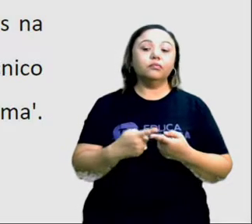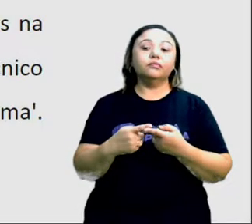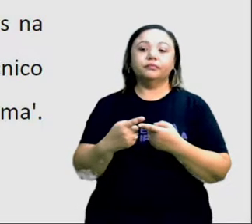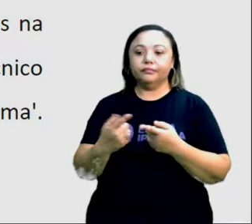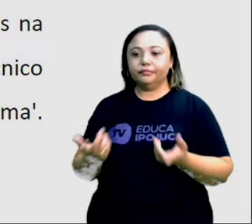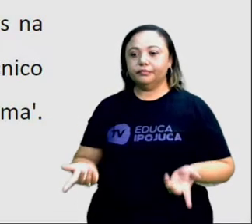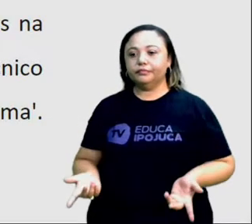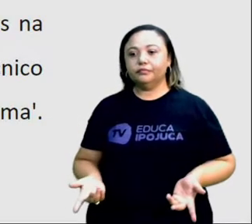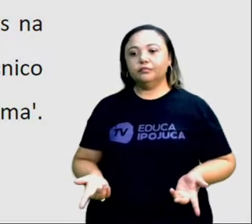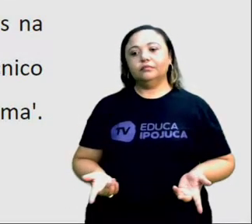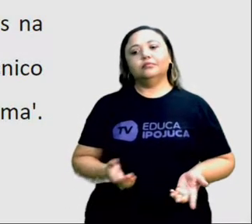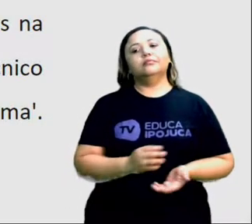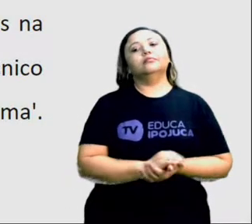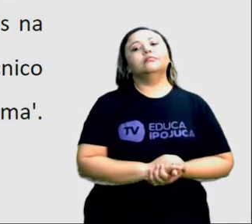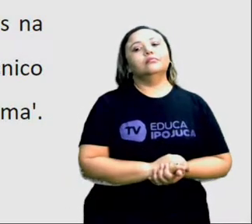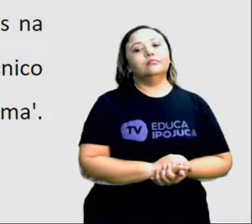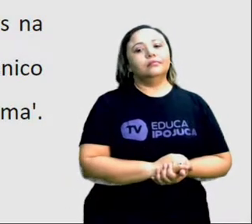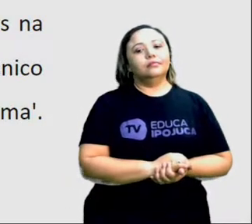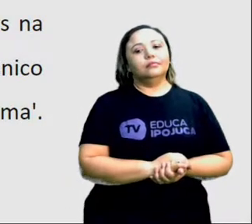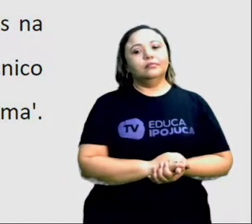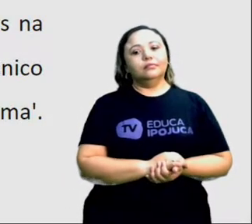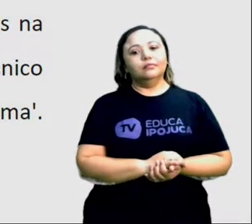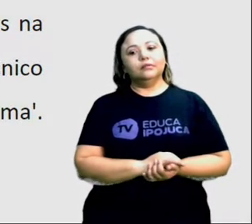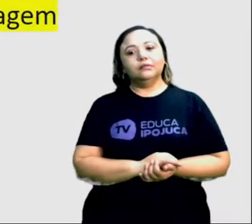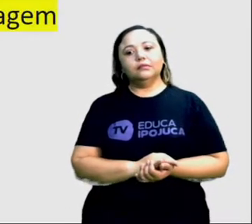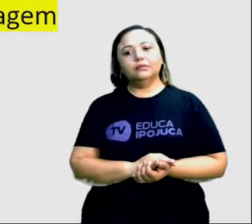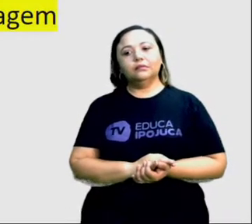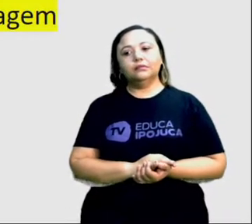Agora eu tenho por quê.